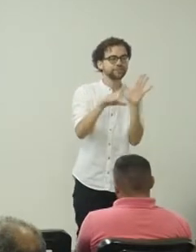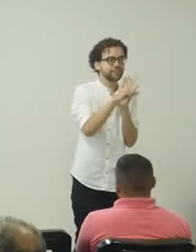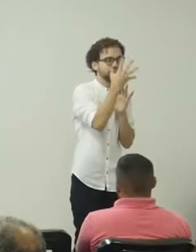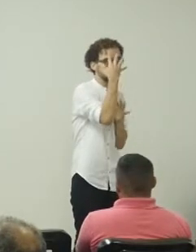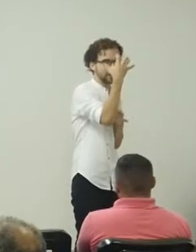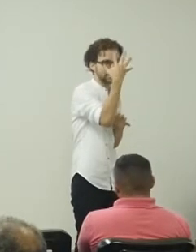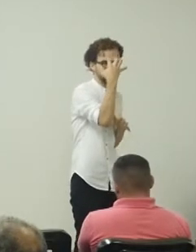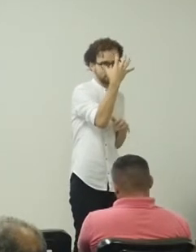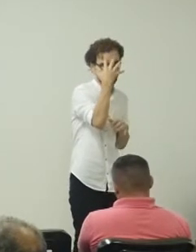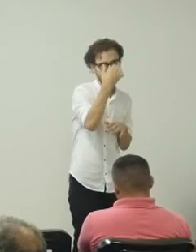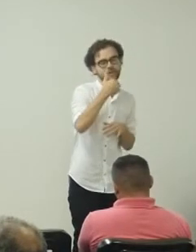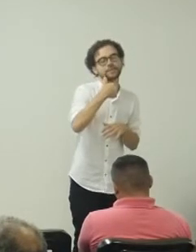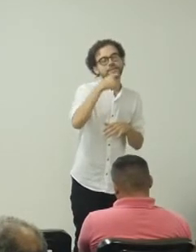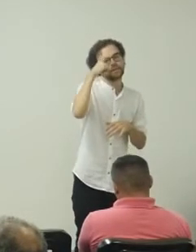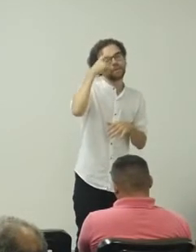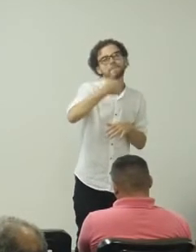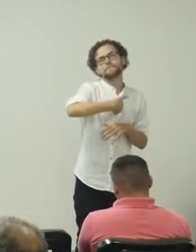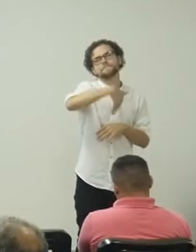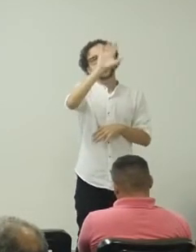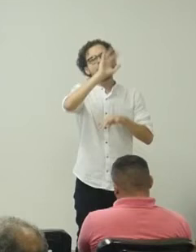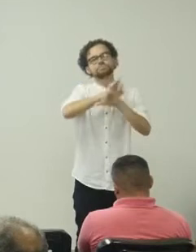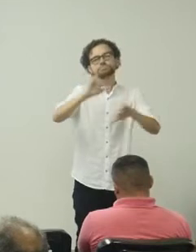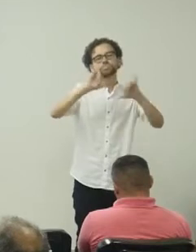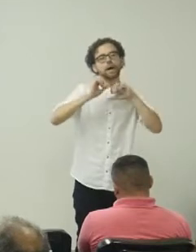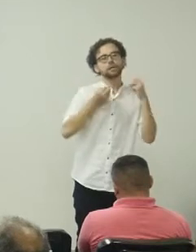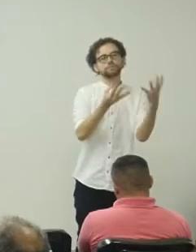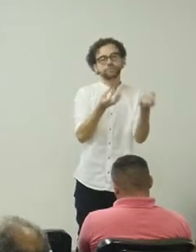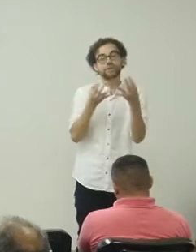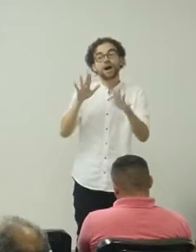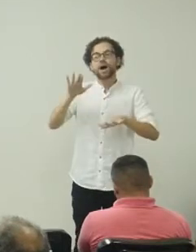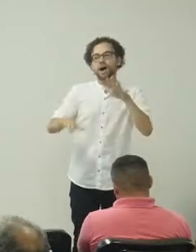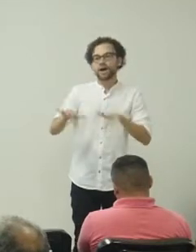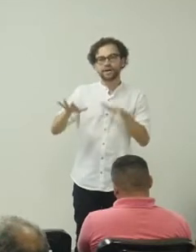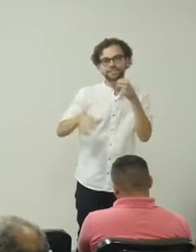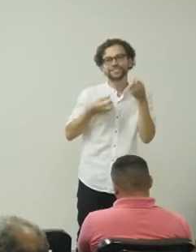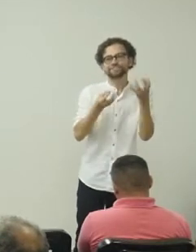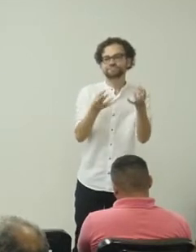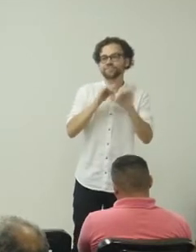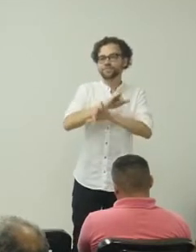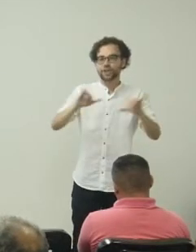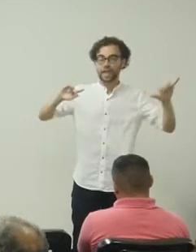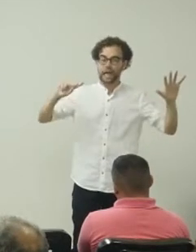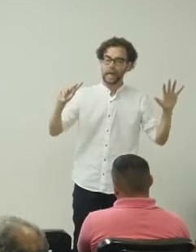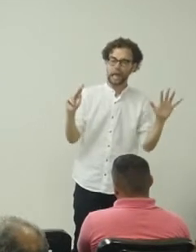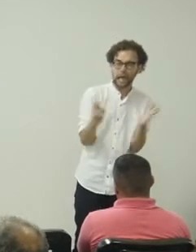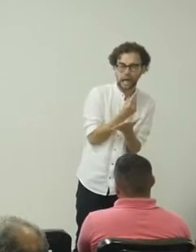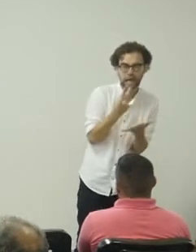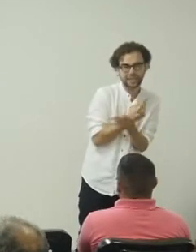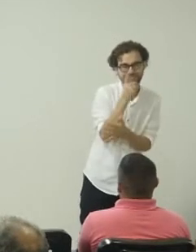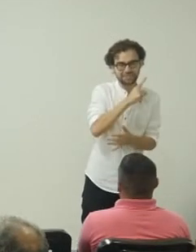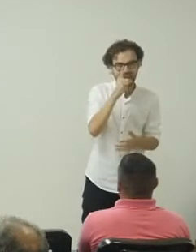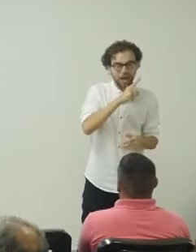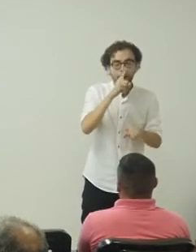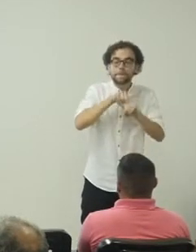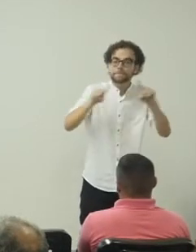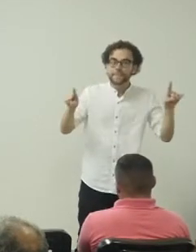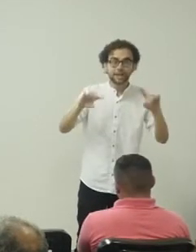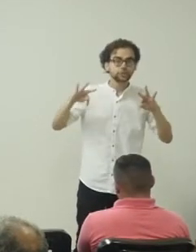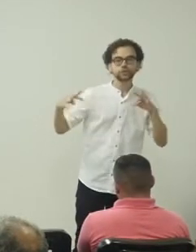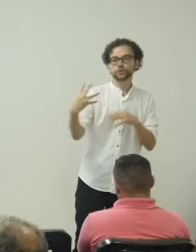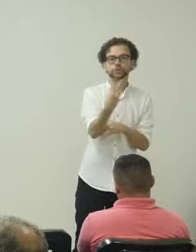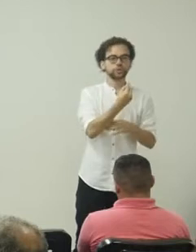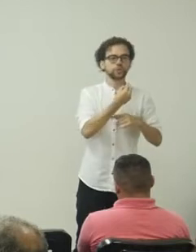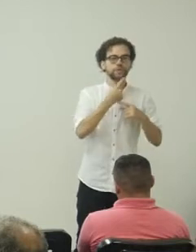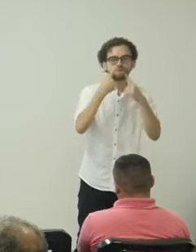mais divulgada, apesar de ainda ser divulgada de formas, às vezes, equivocadas, ela não vai tratar de todas as violências que nós